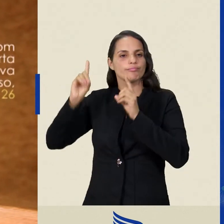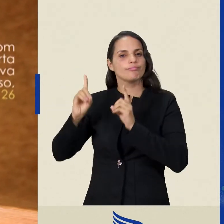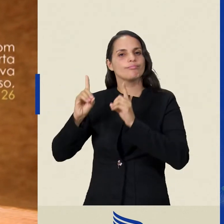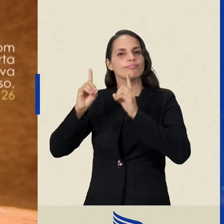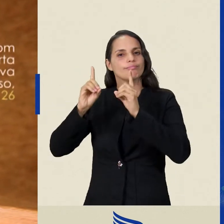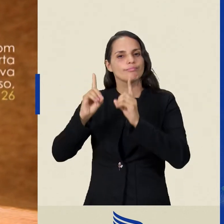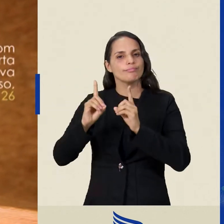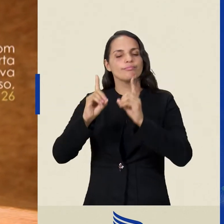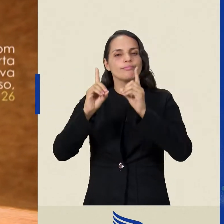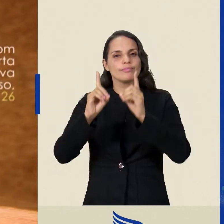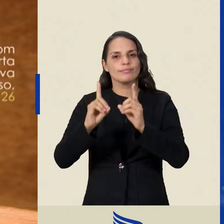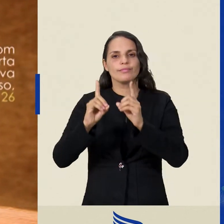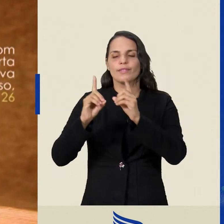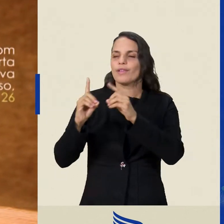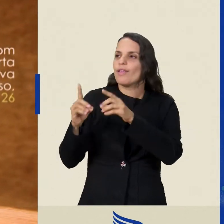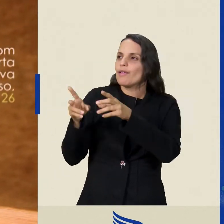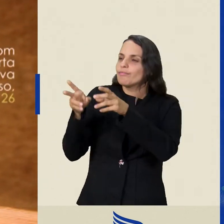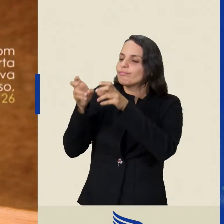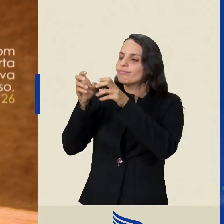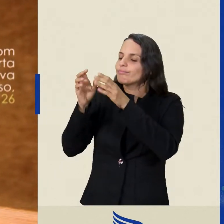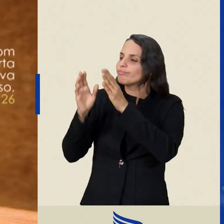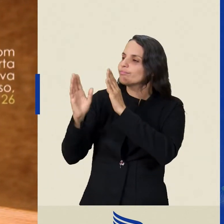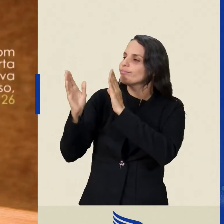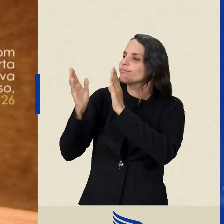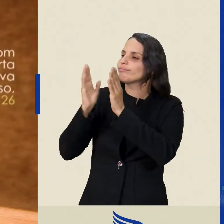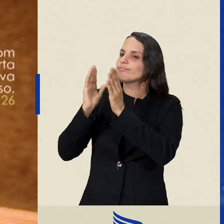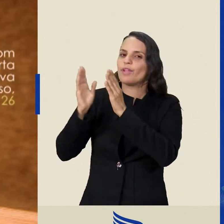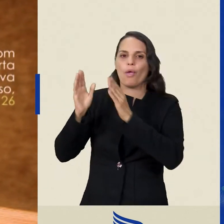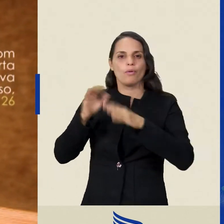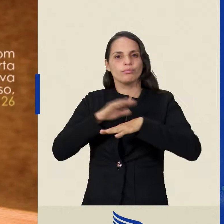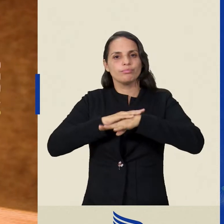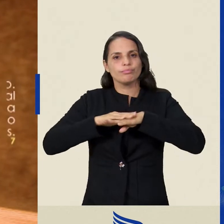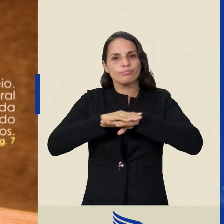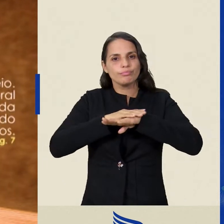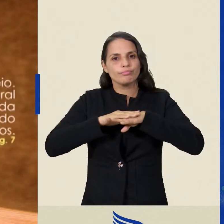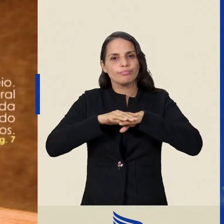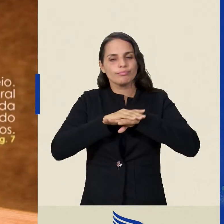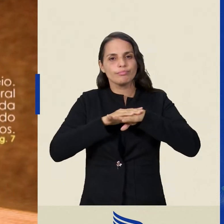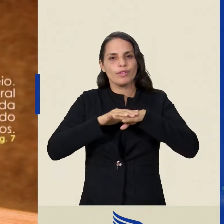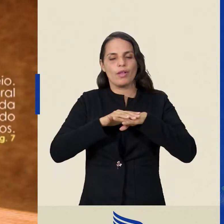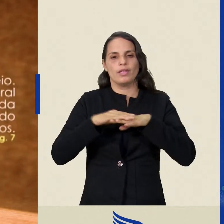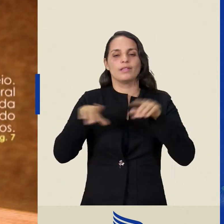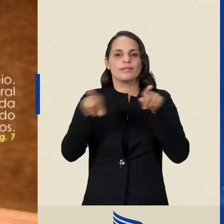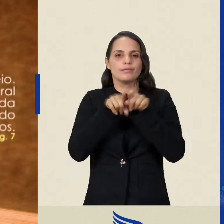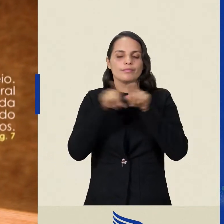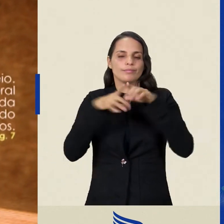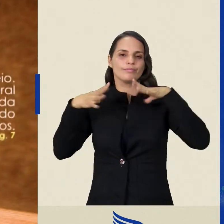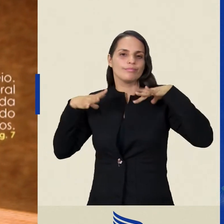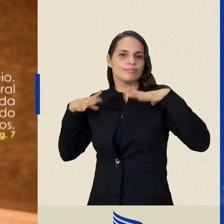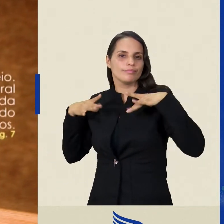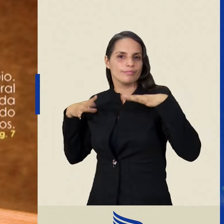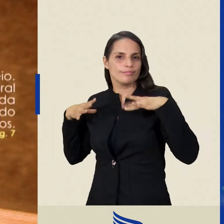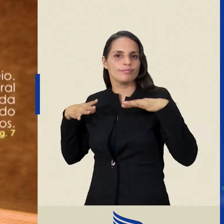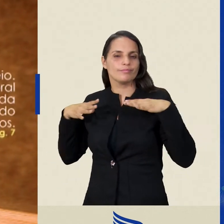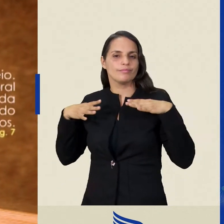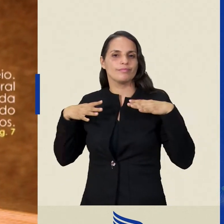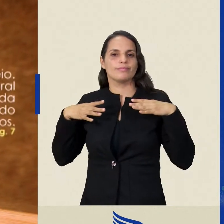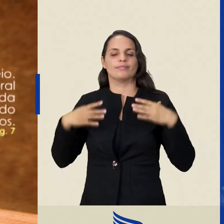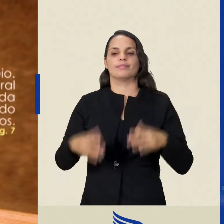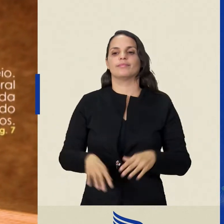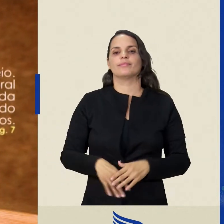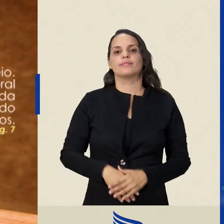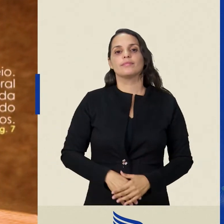a glória do Senhor e falava com Deus, Cristo e os anjos no paraíso, sem o atenuante véu de